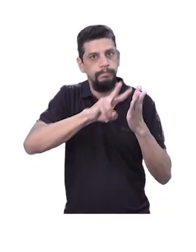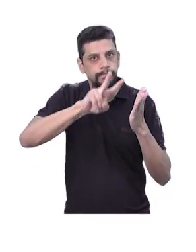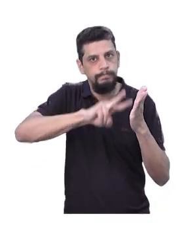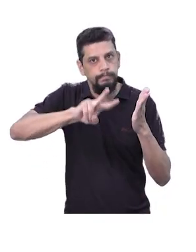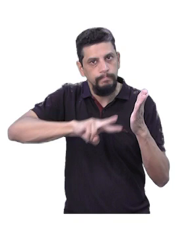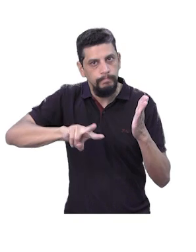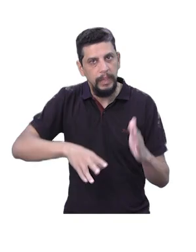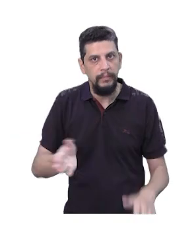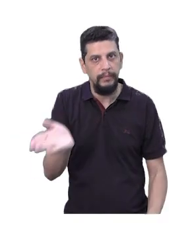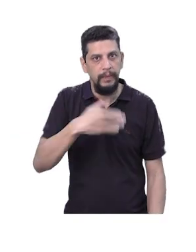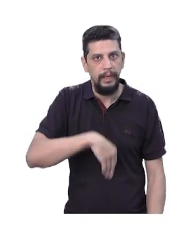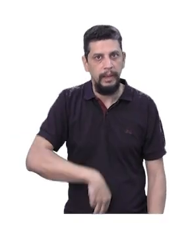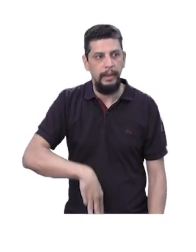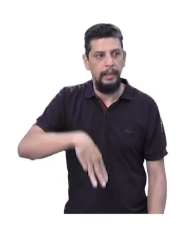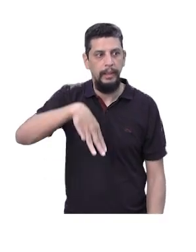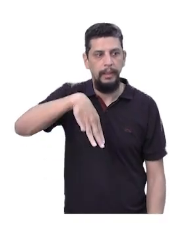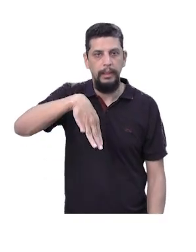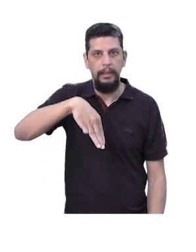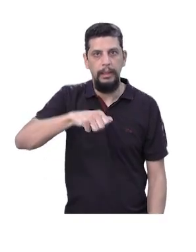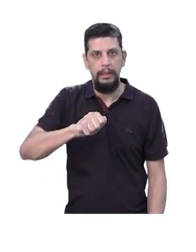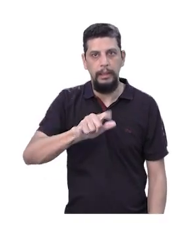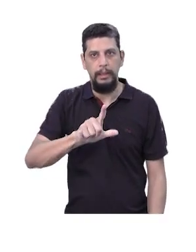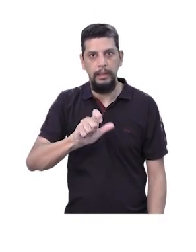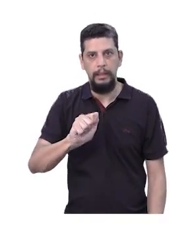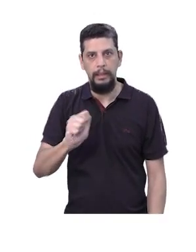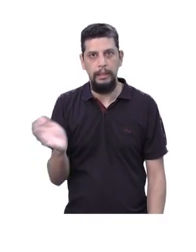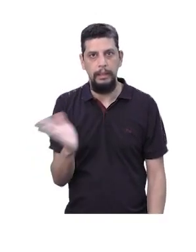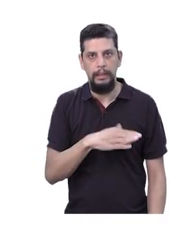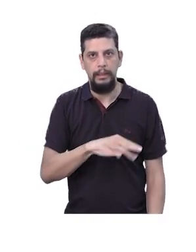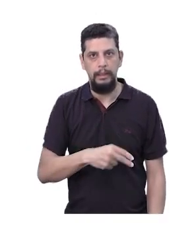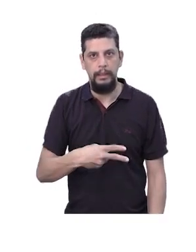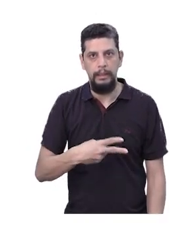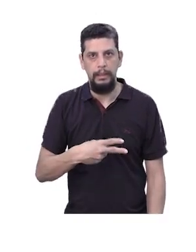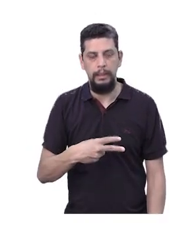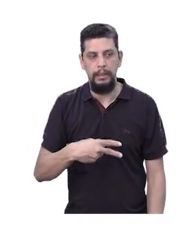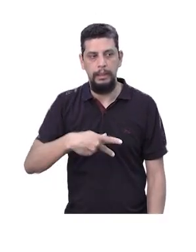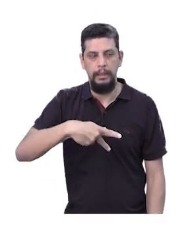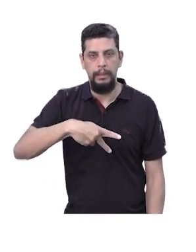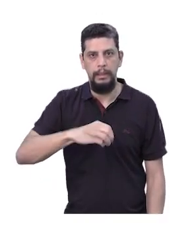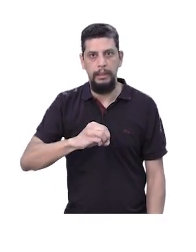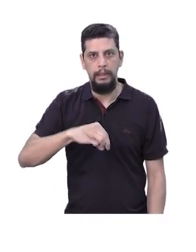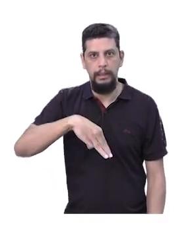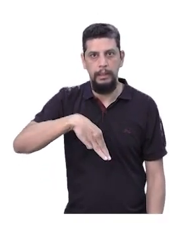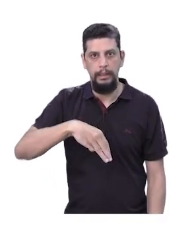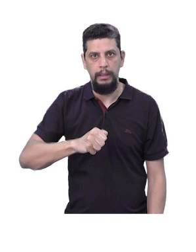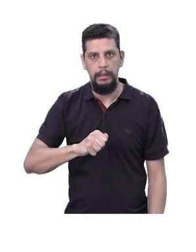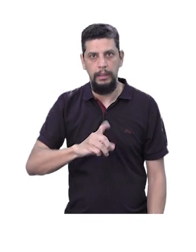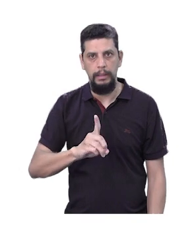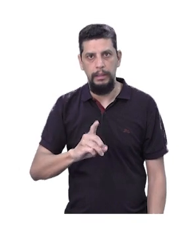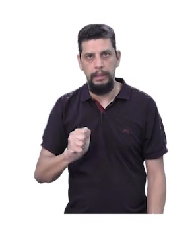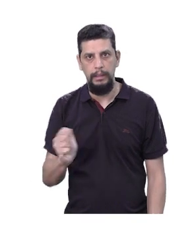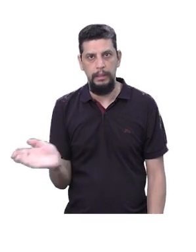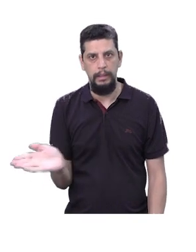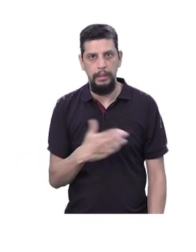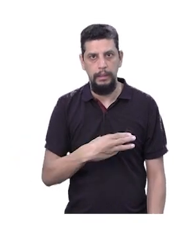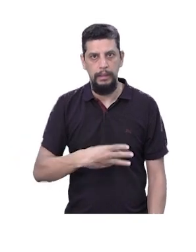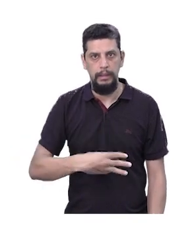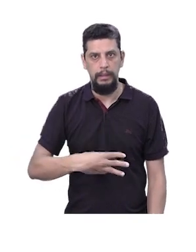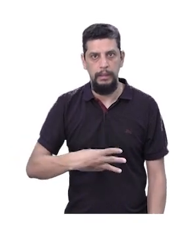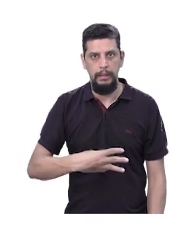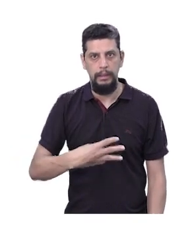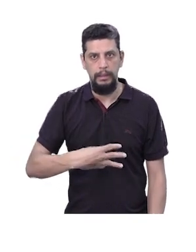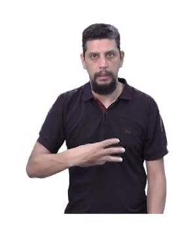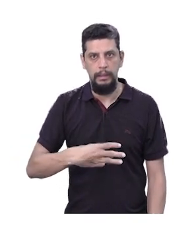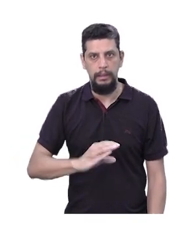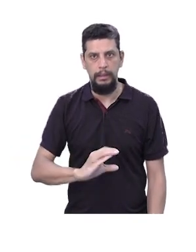ma. Vamos ler as Vamos palavras? Vamos ler. A primeira palavra. Mala. A segunda. Pomada. E